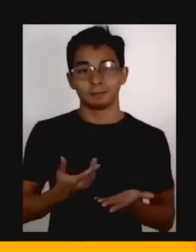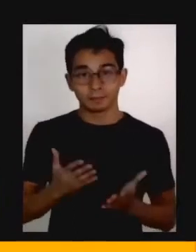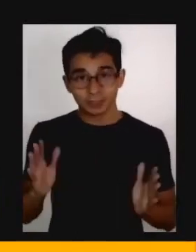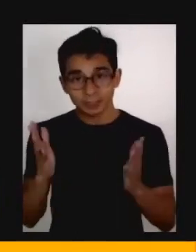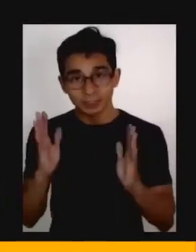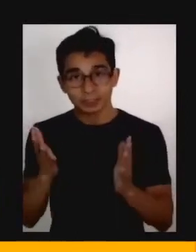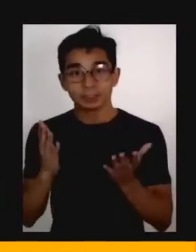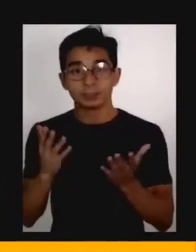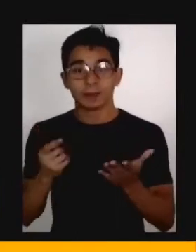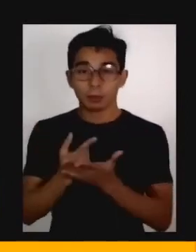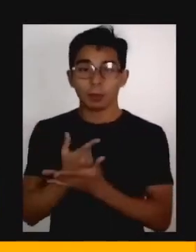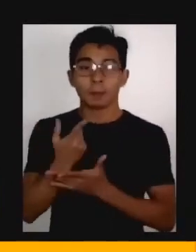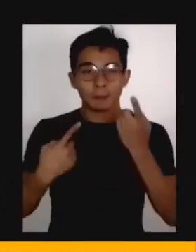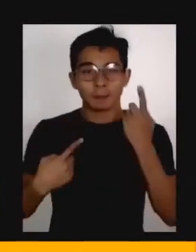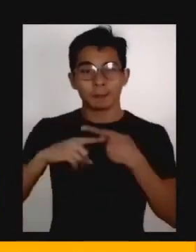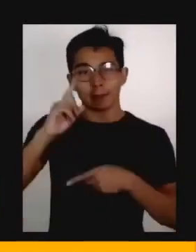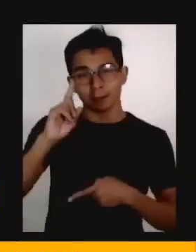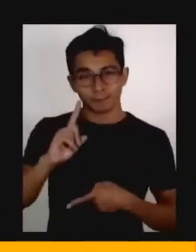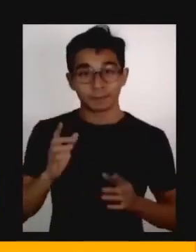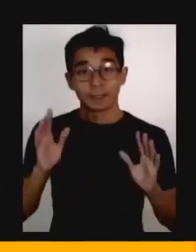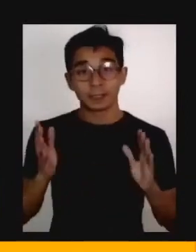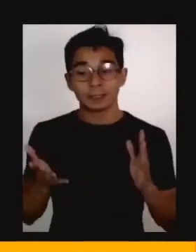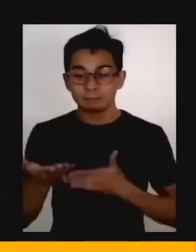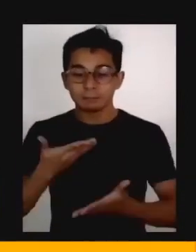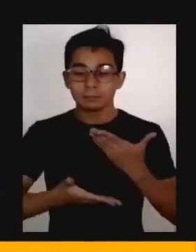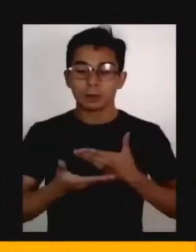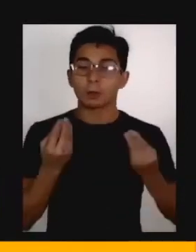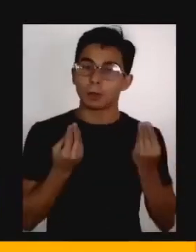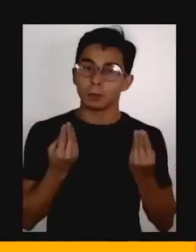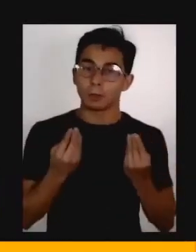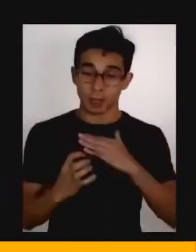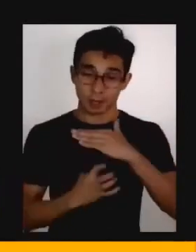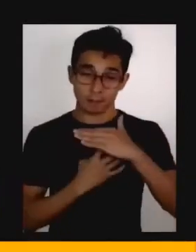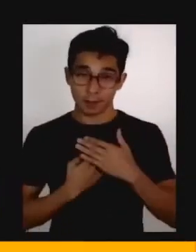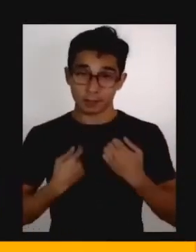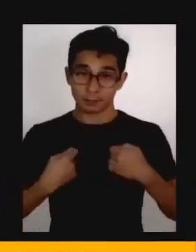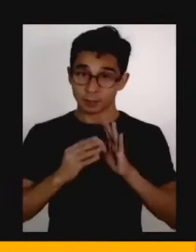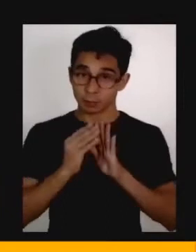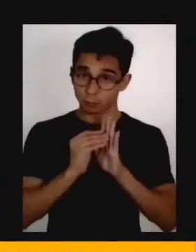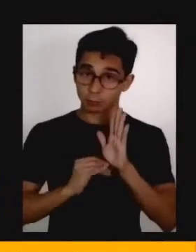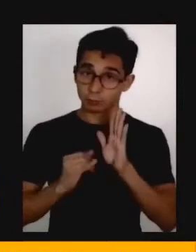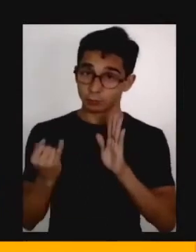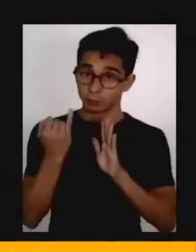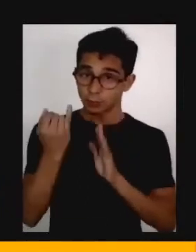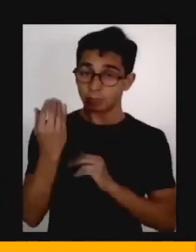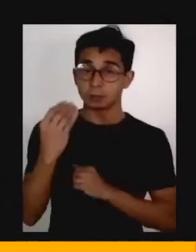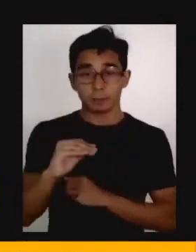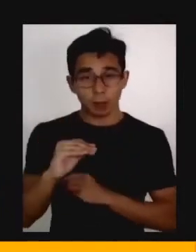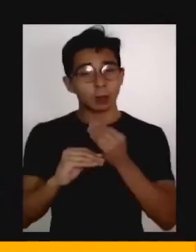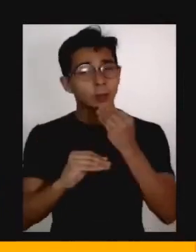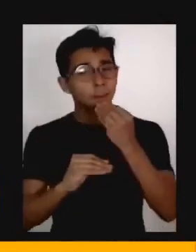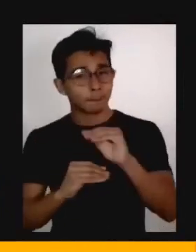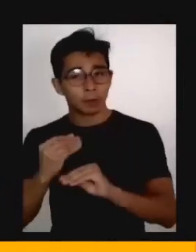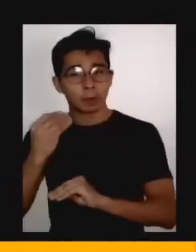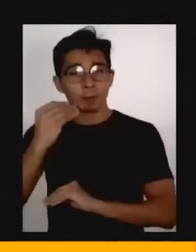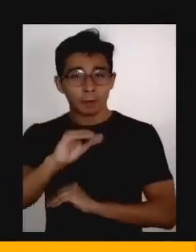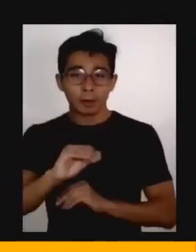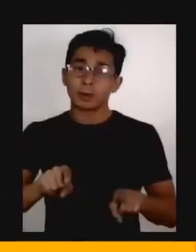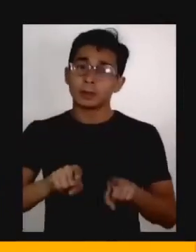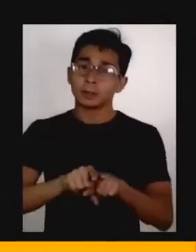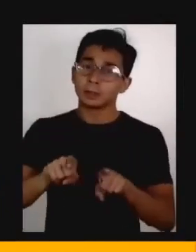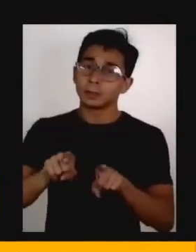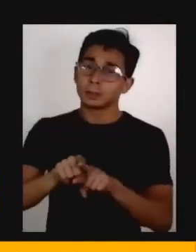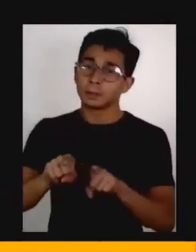compra. E como? Por meio de conteúdos relevantes, né, e dessas recomendações do boca a boca que é